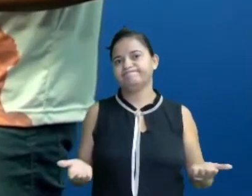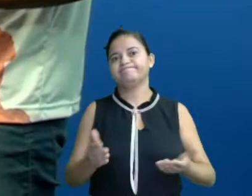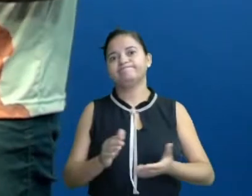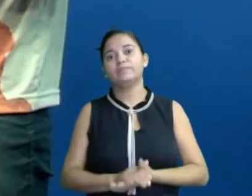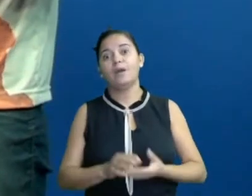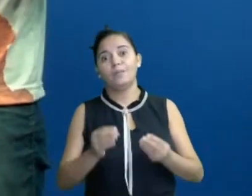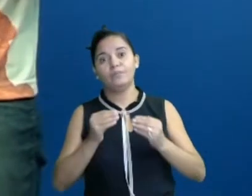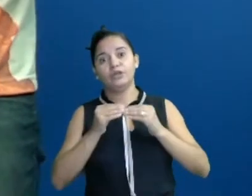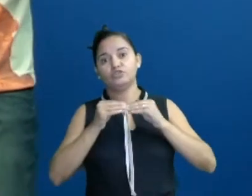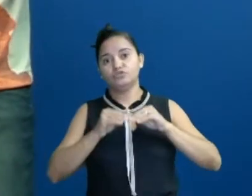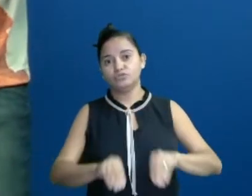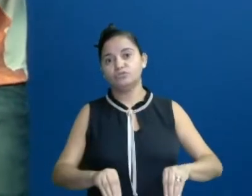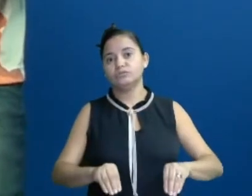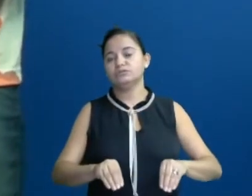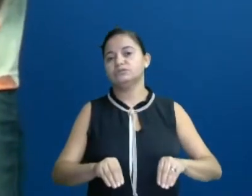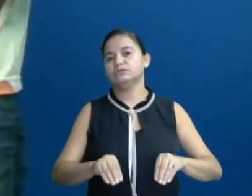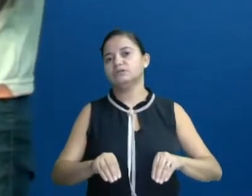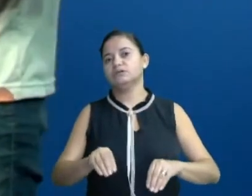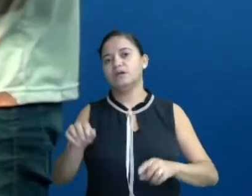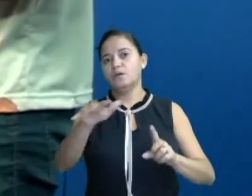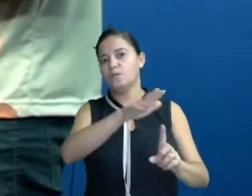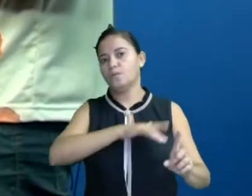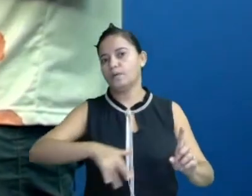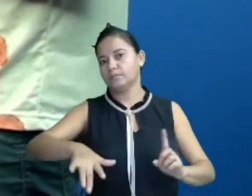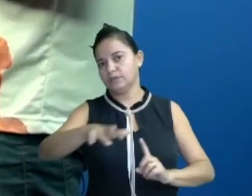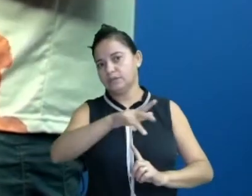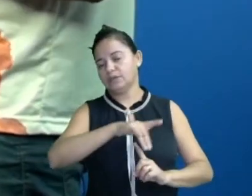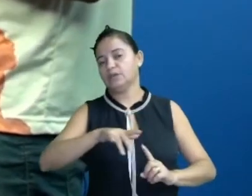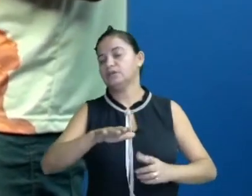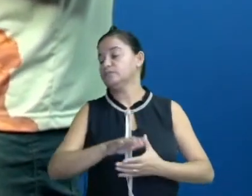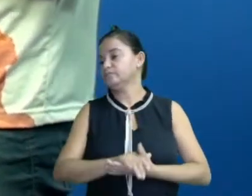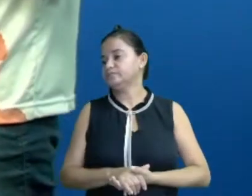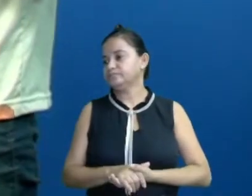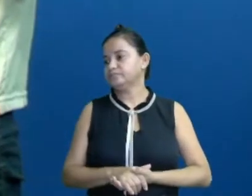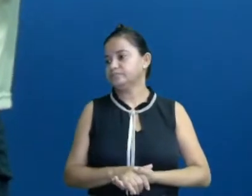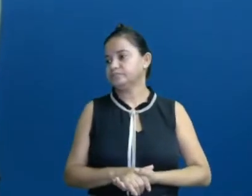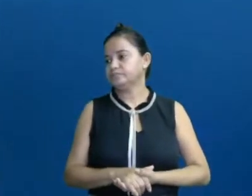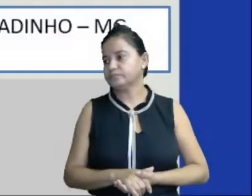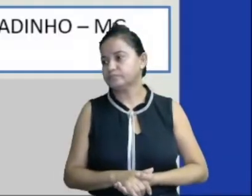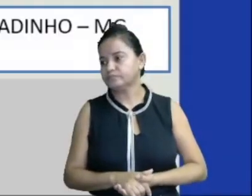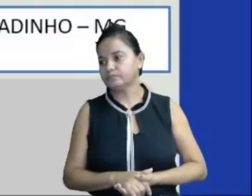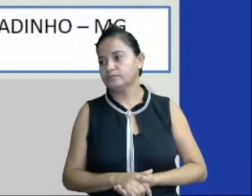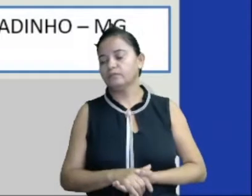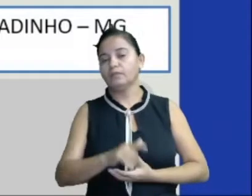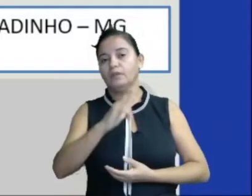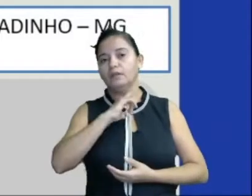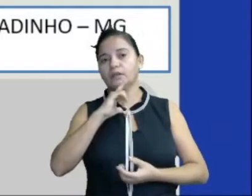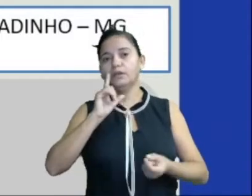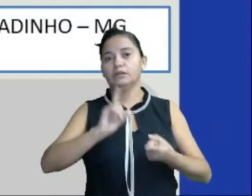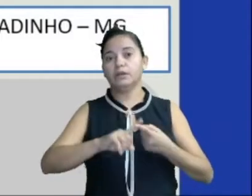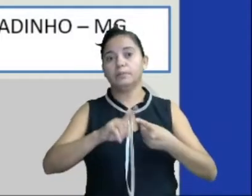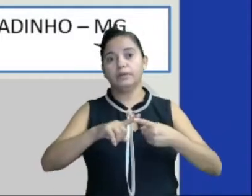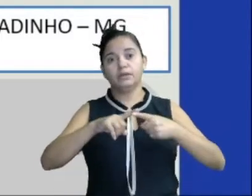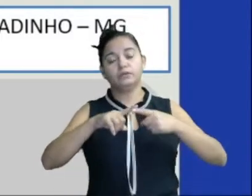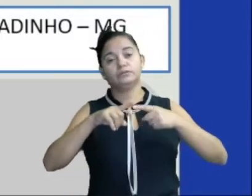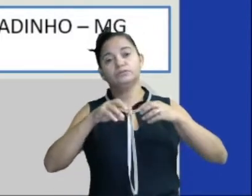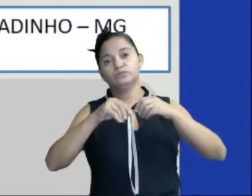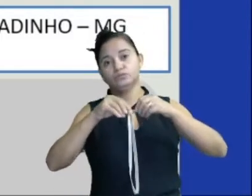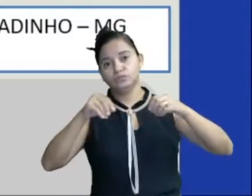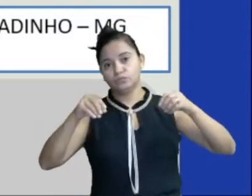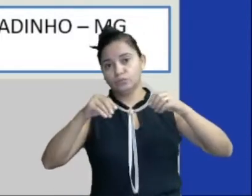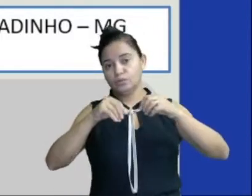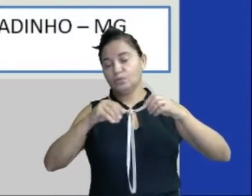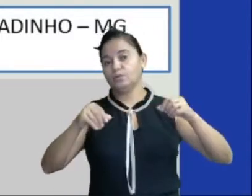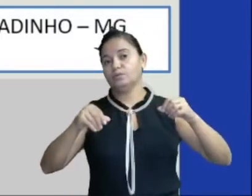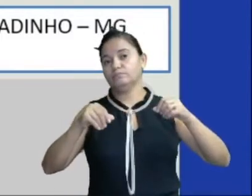geram toda essa poluição do solo. Um outro problema associado com o uso do solo está associado